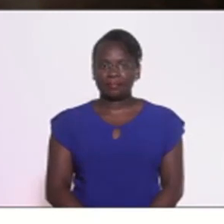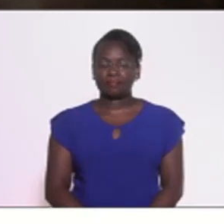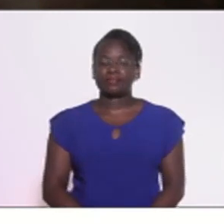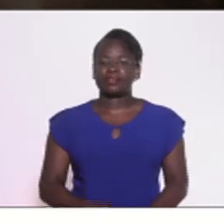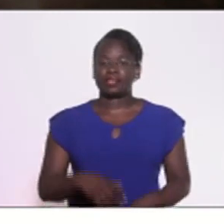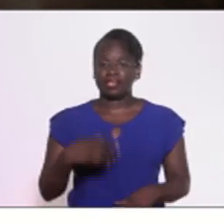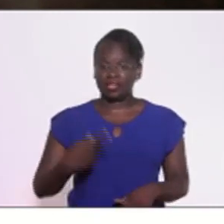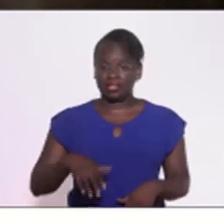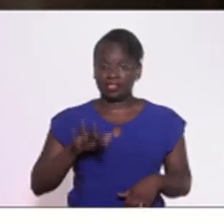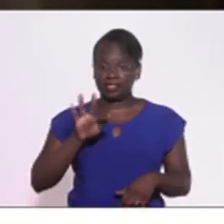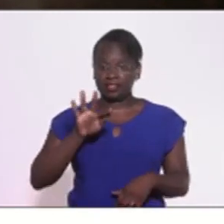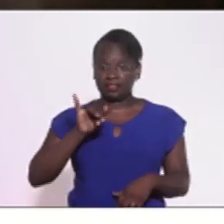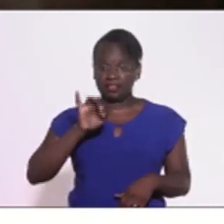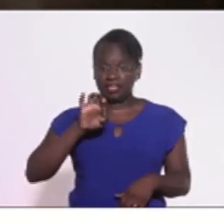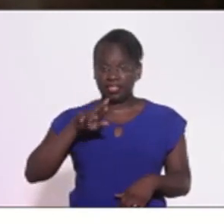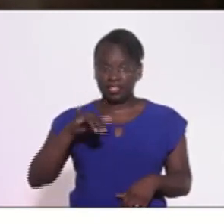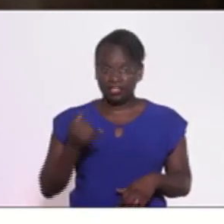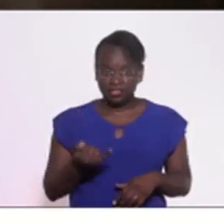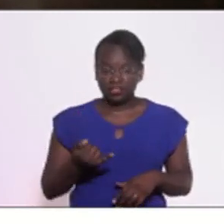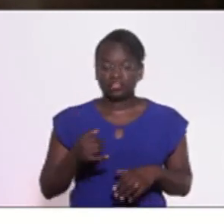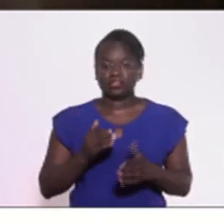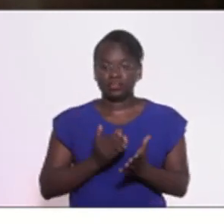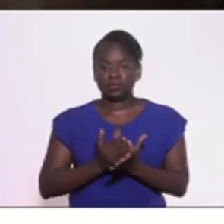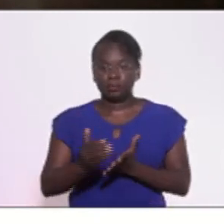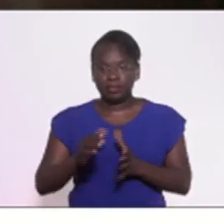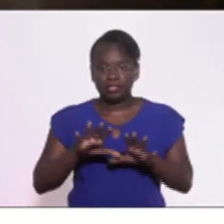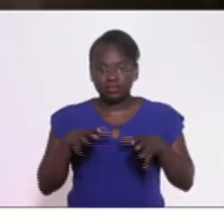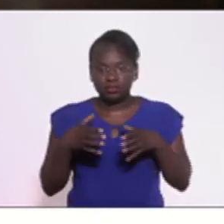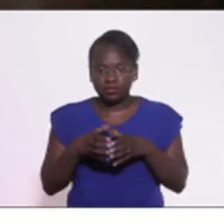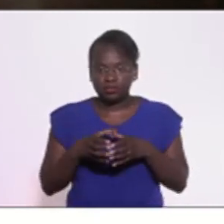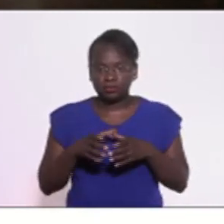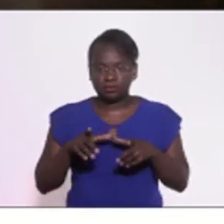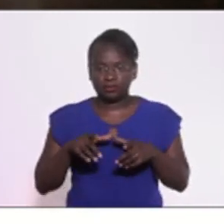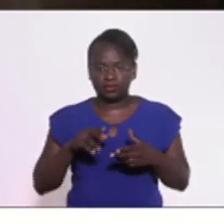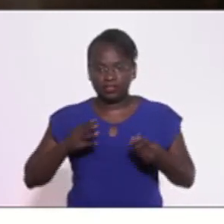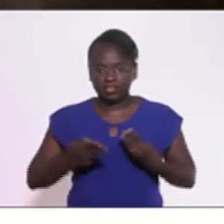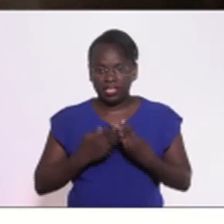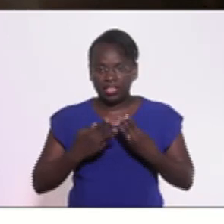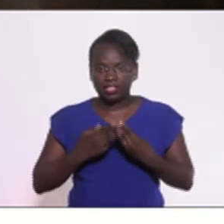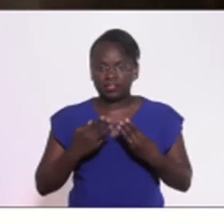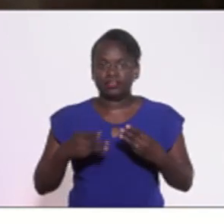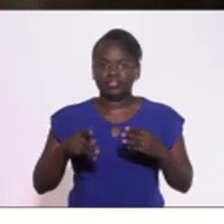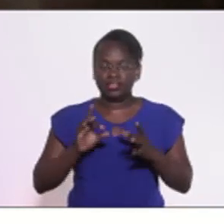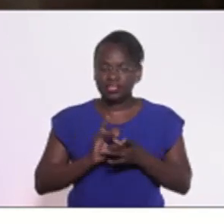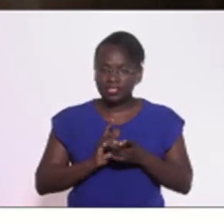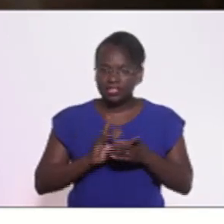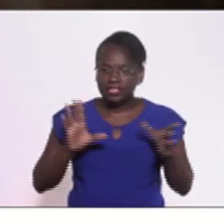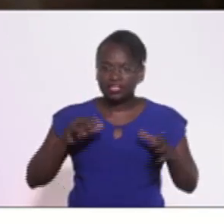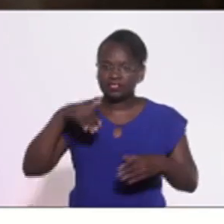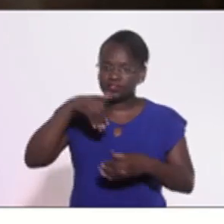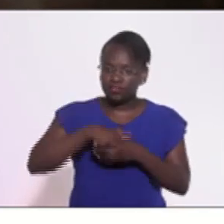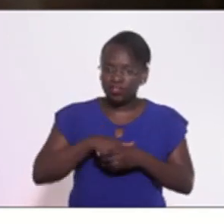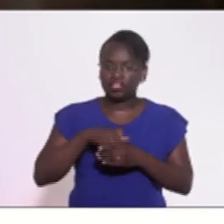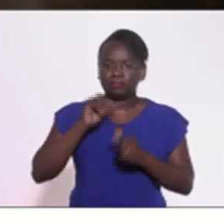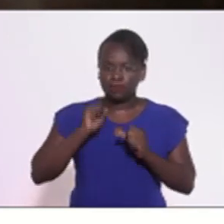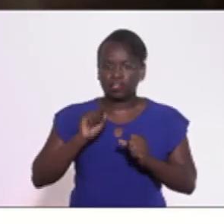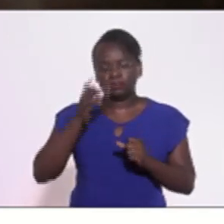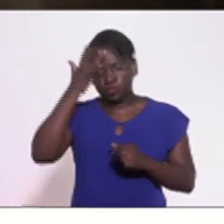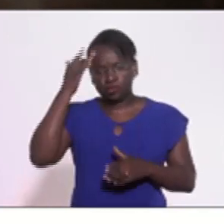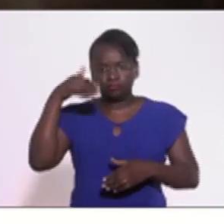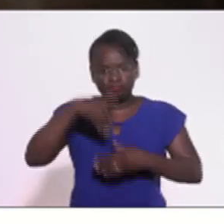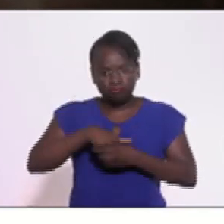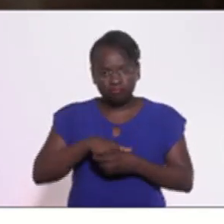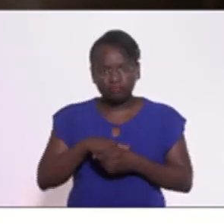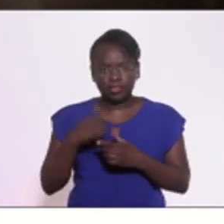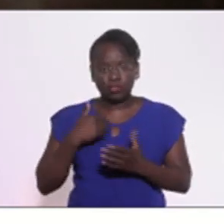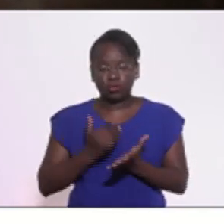Foi na Federação Israelita, foi no começo da Federação Israelita Democrática, aberta, de eleições diretas,